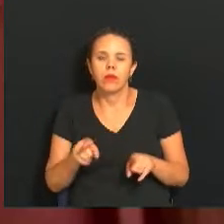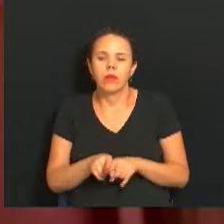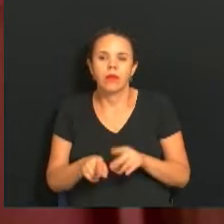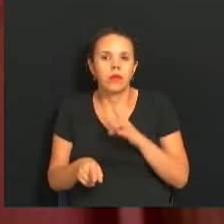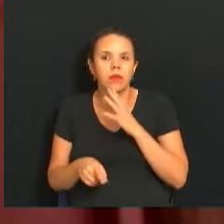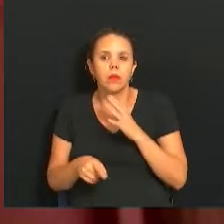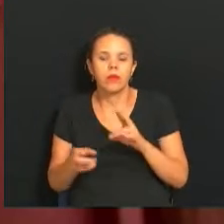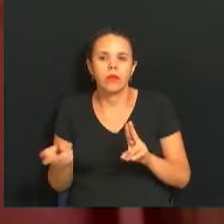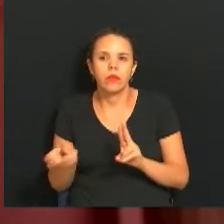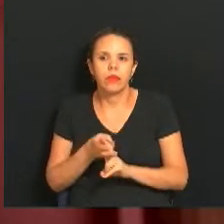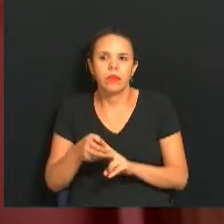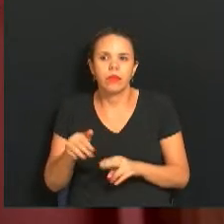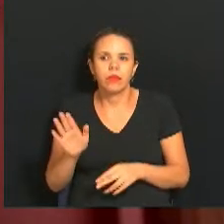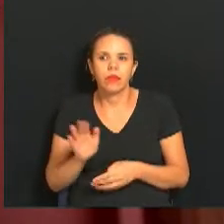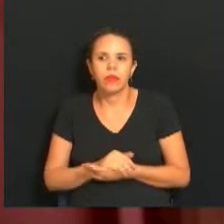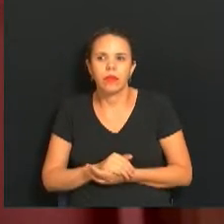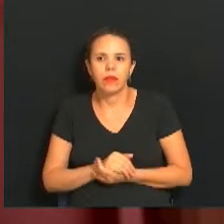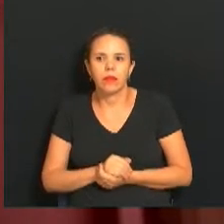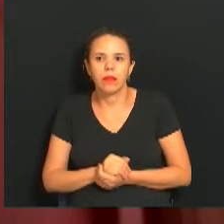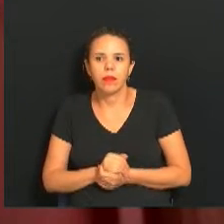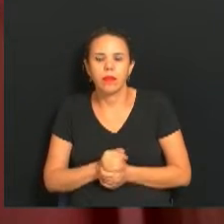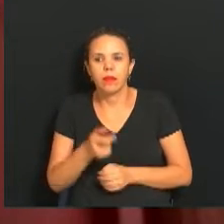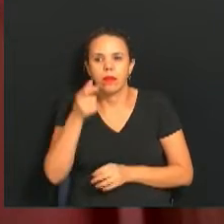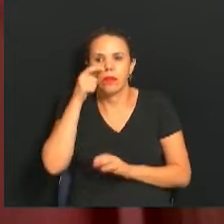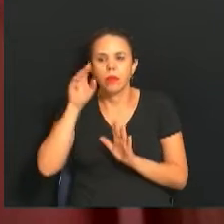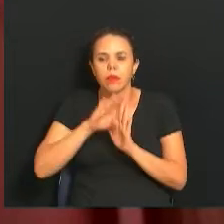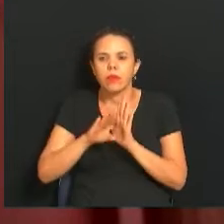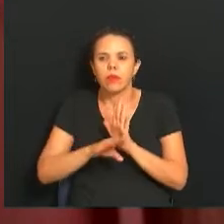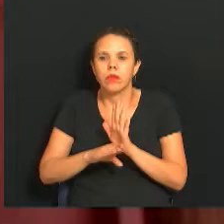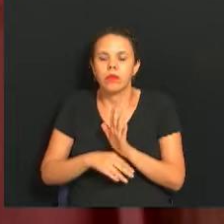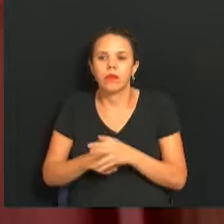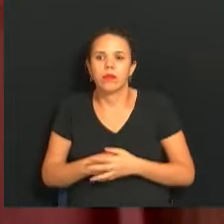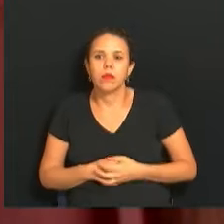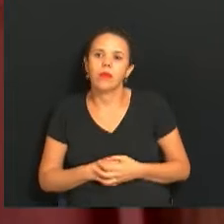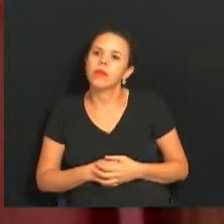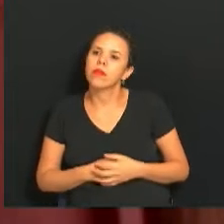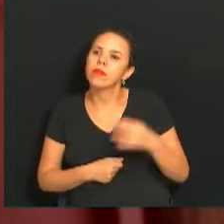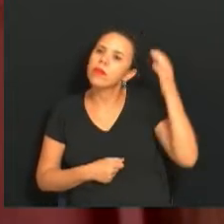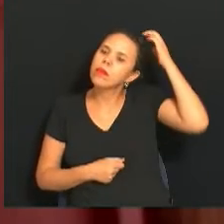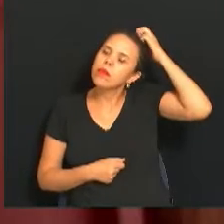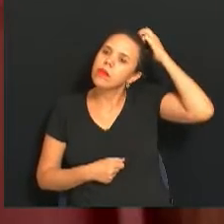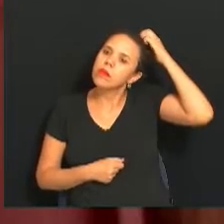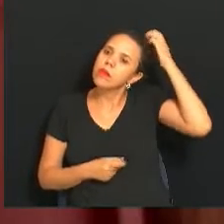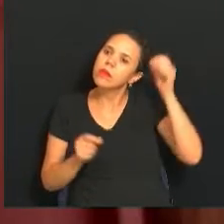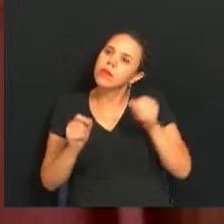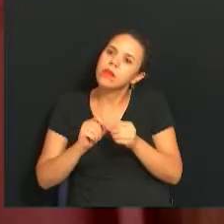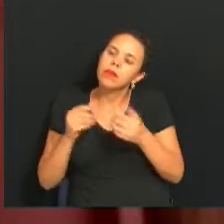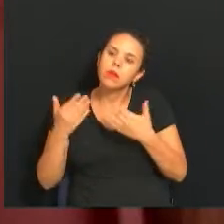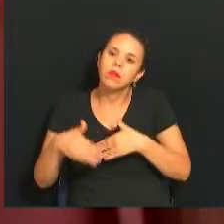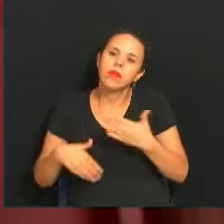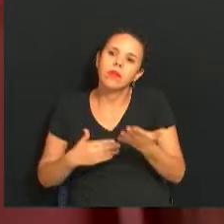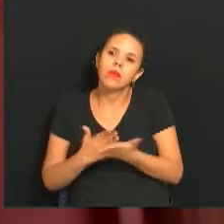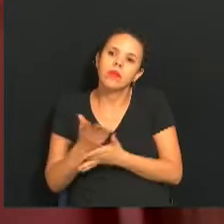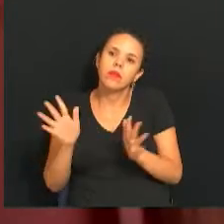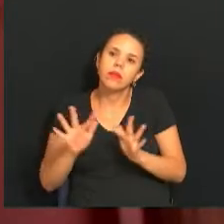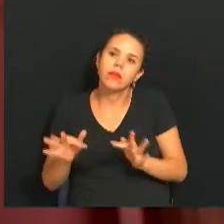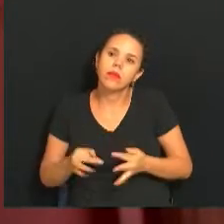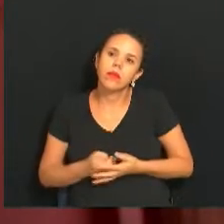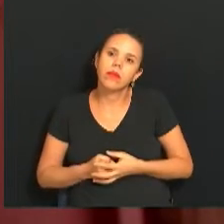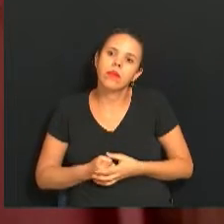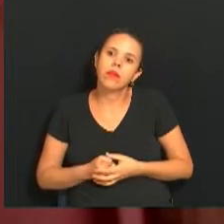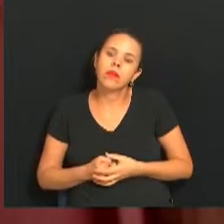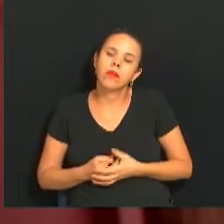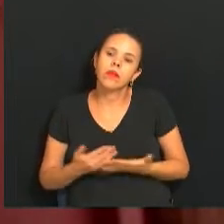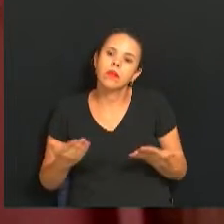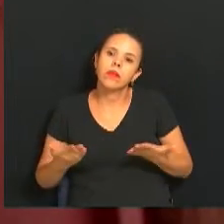mais o SUS. Então eu vi esse programa, eu me interessei, fiz a prova, passei, estou feliz da vida. E